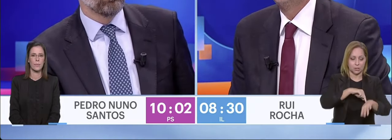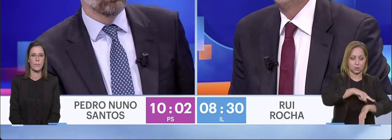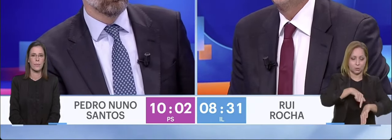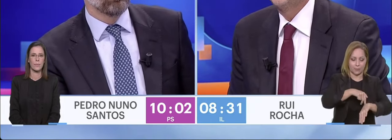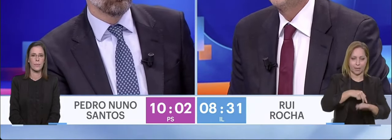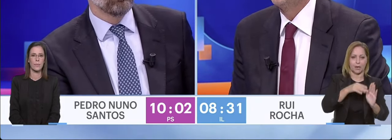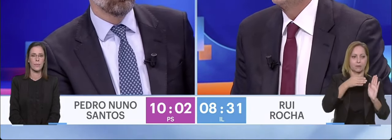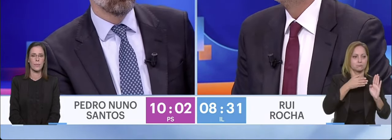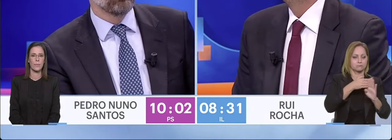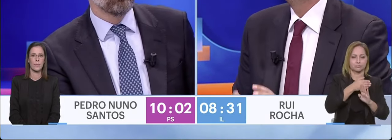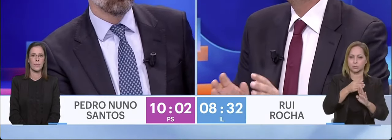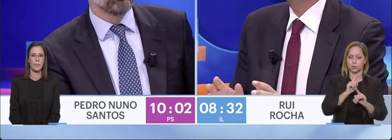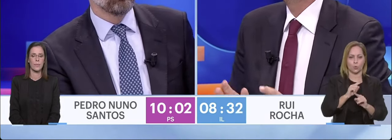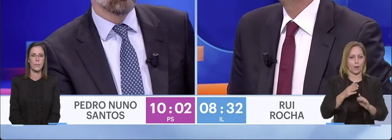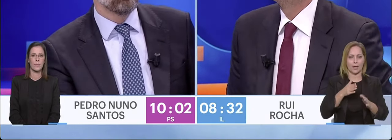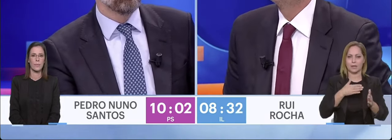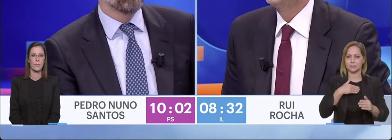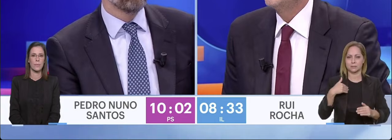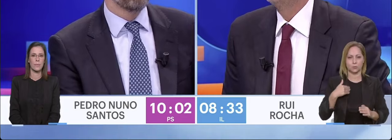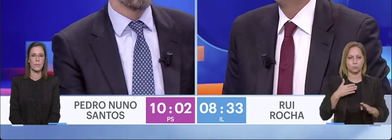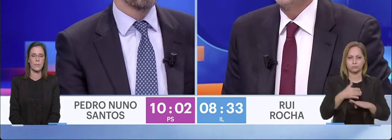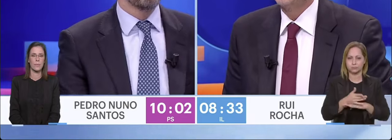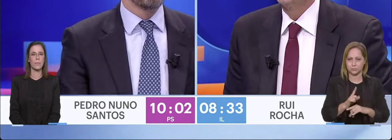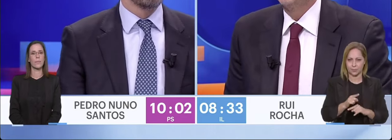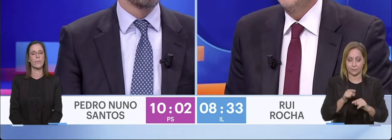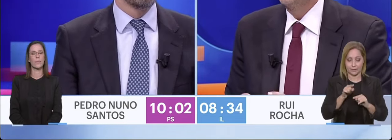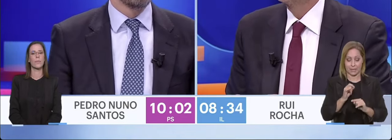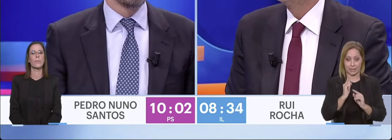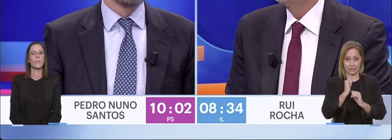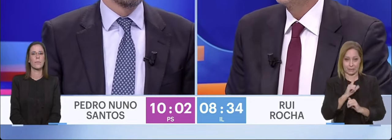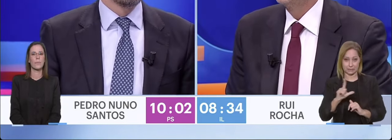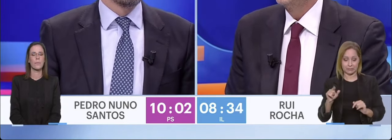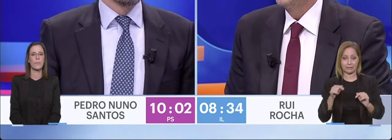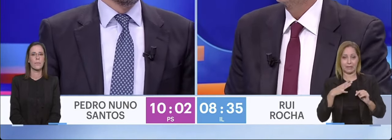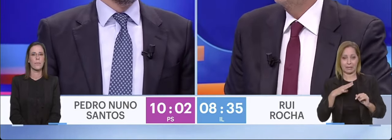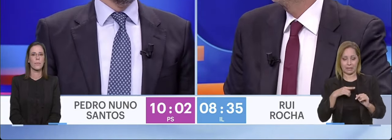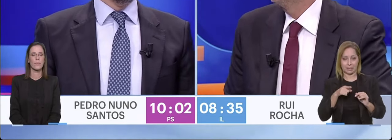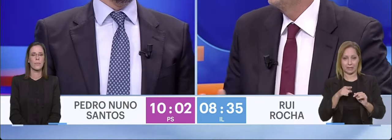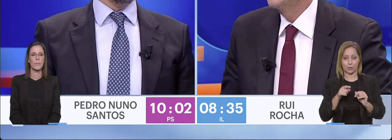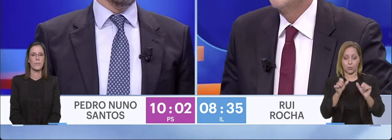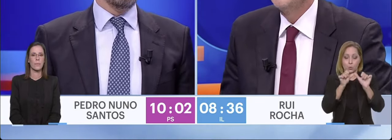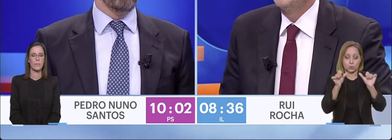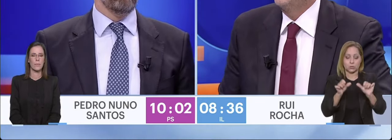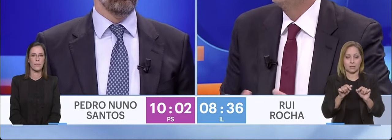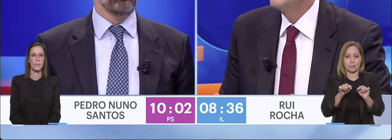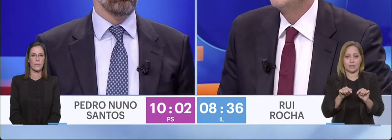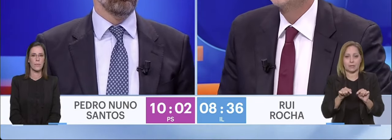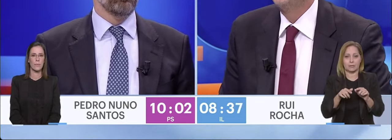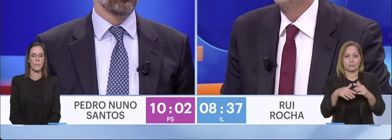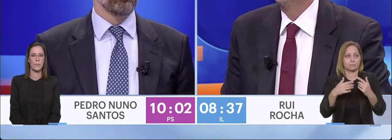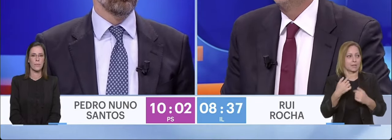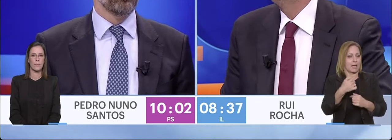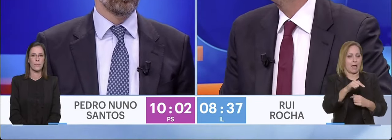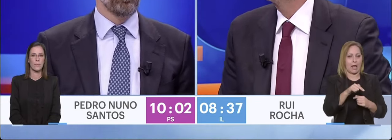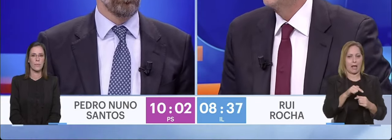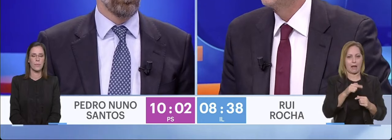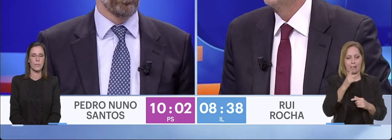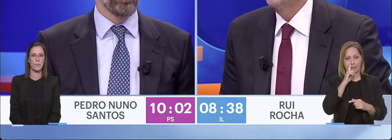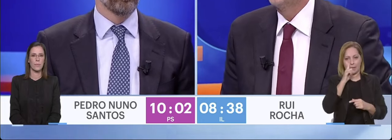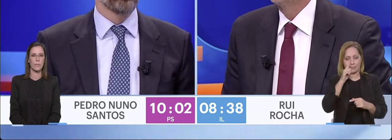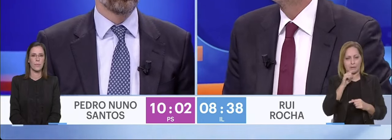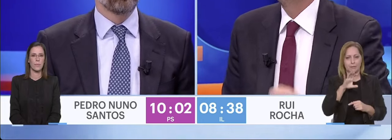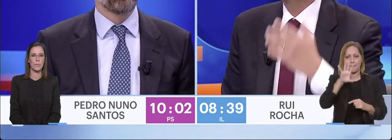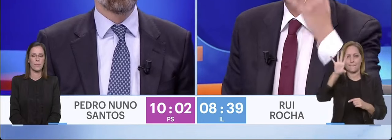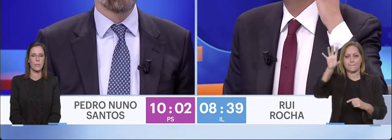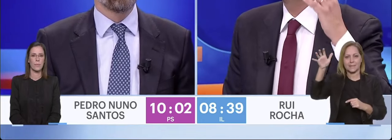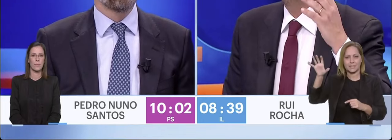um serviço de acesso à saúde e a iniciativa Liberal o que quer é um sistema que olha se aplica na Alemanha se aplica em vários países